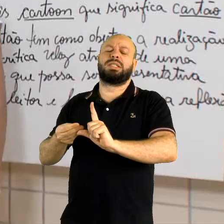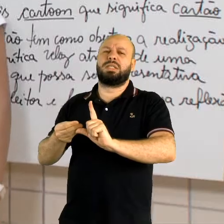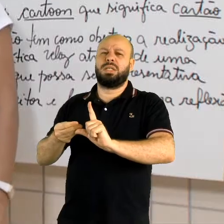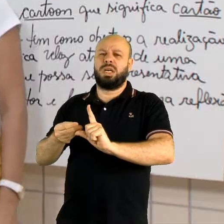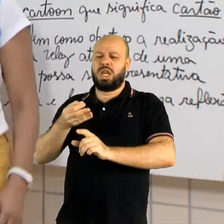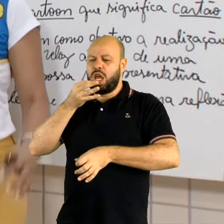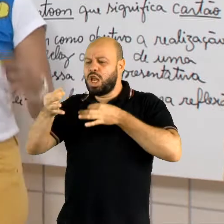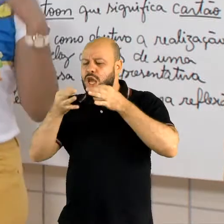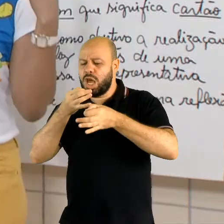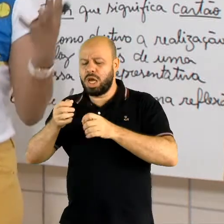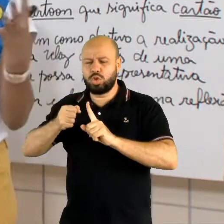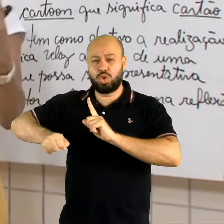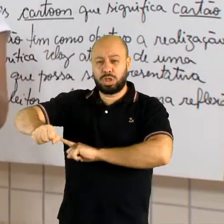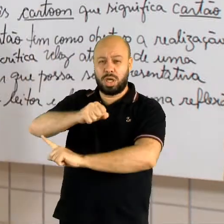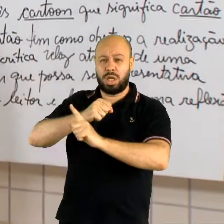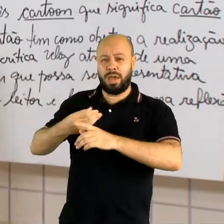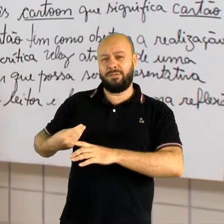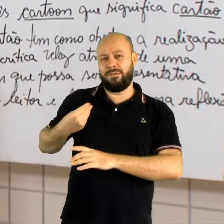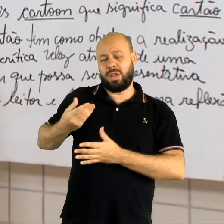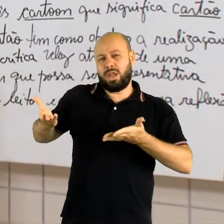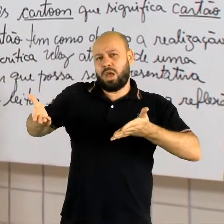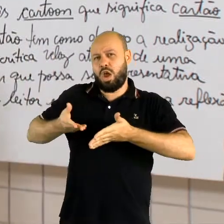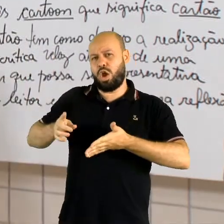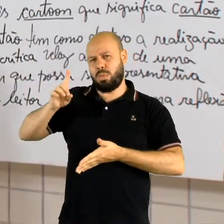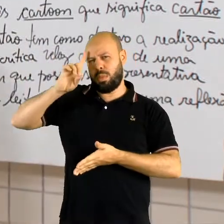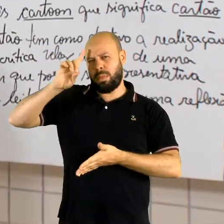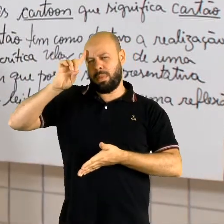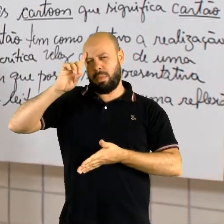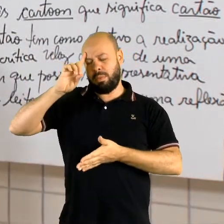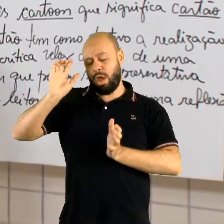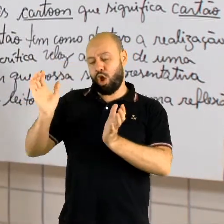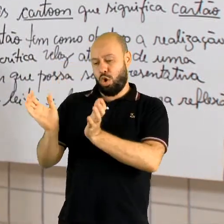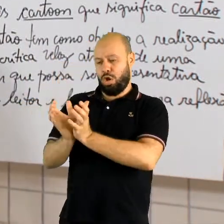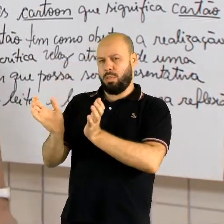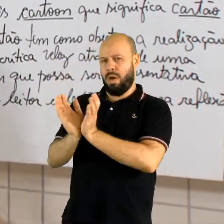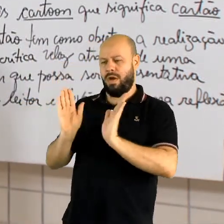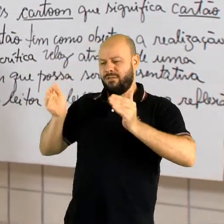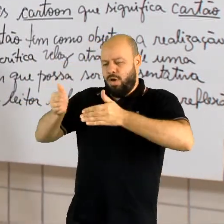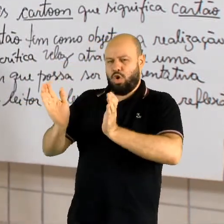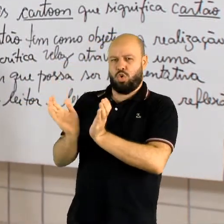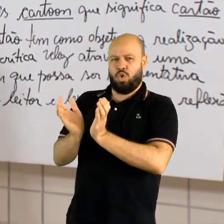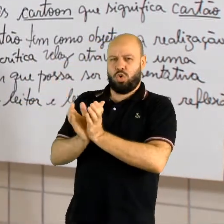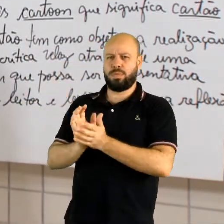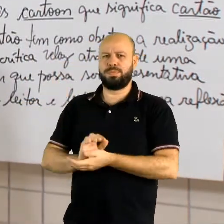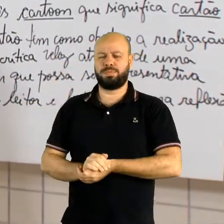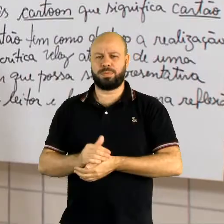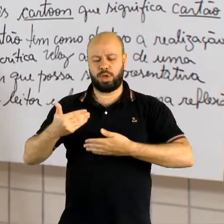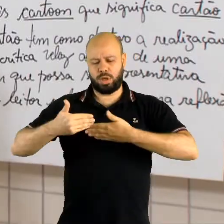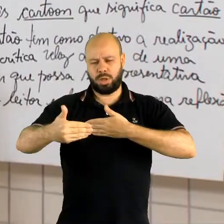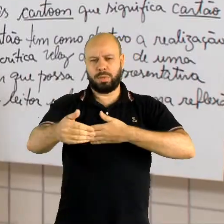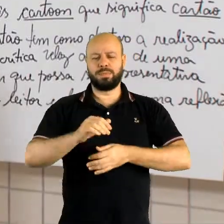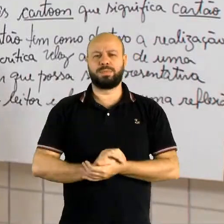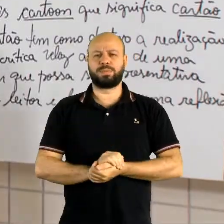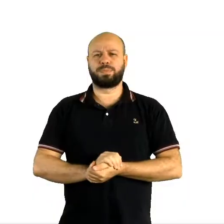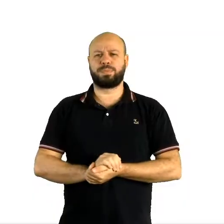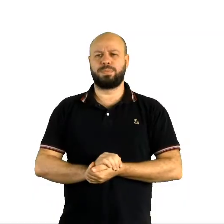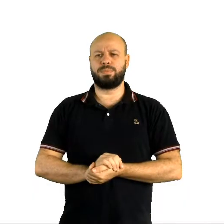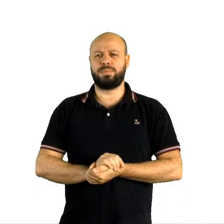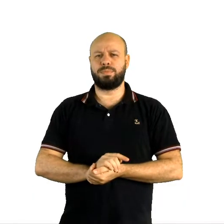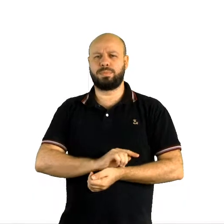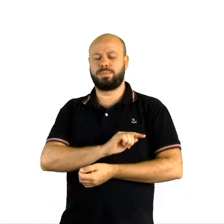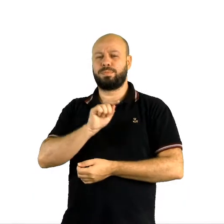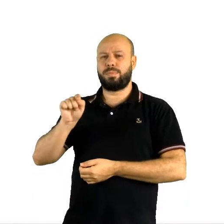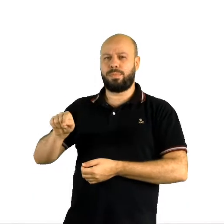cotidiano, abrange mais pessoas, o coletivo. Seguindo, então, cartoon, na tela,